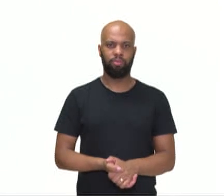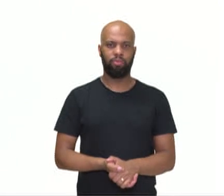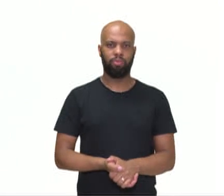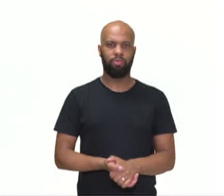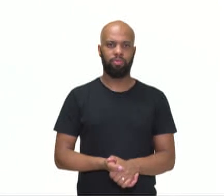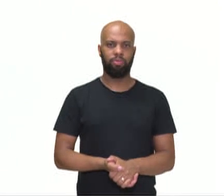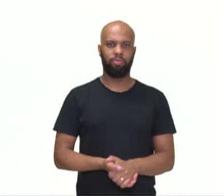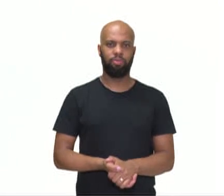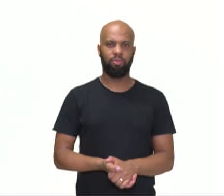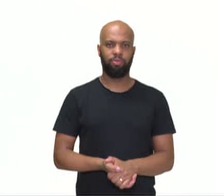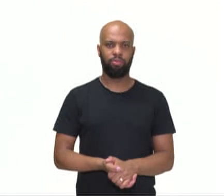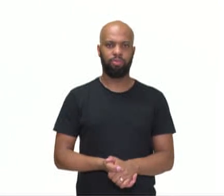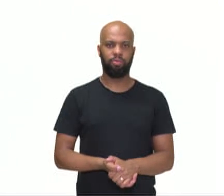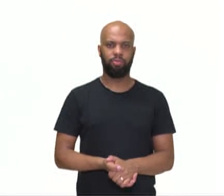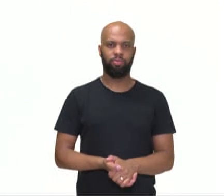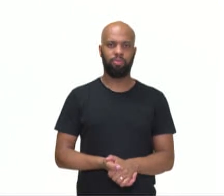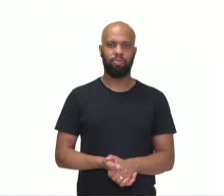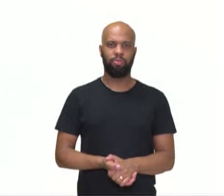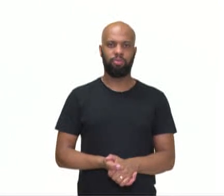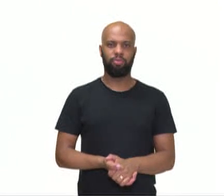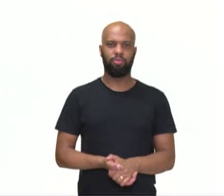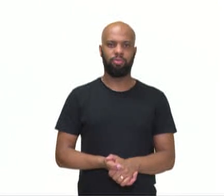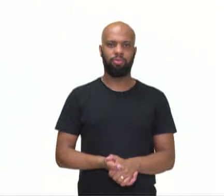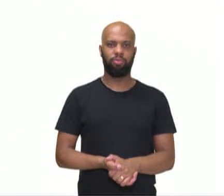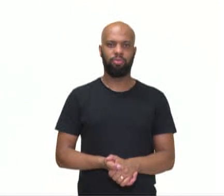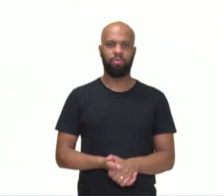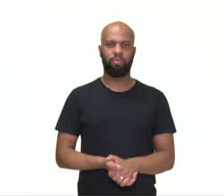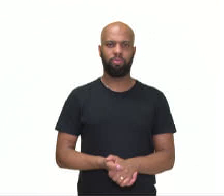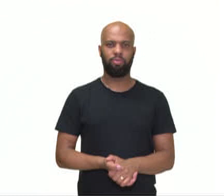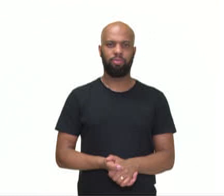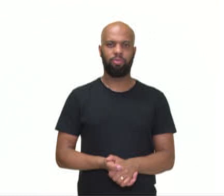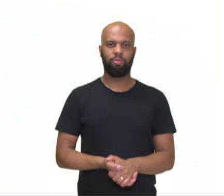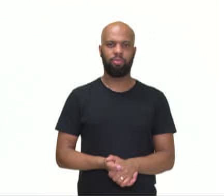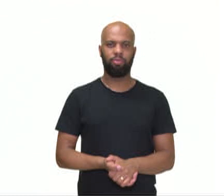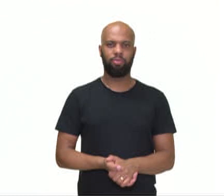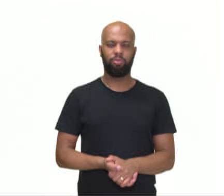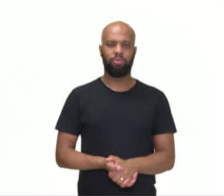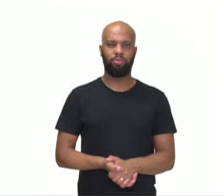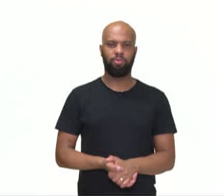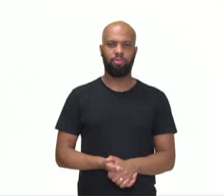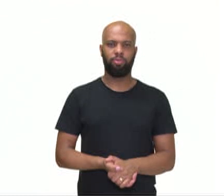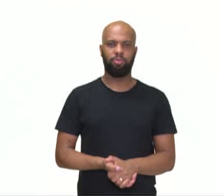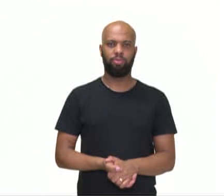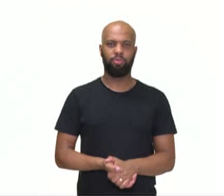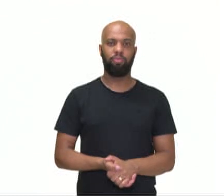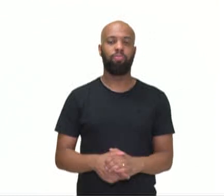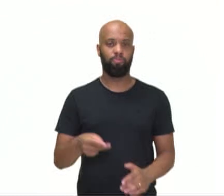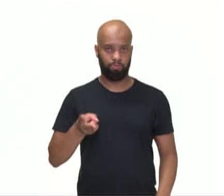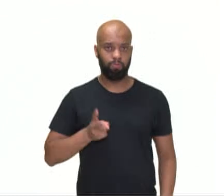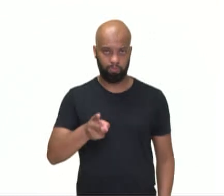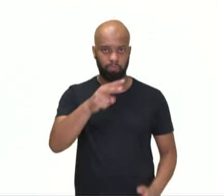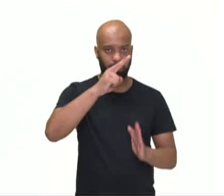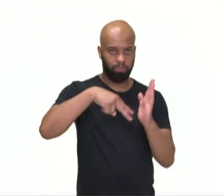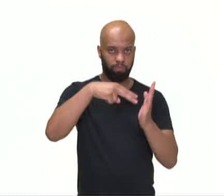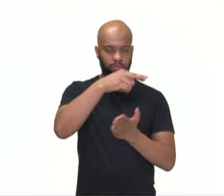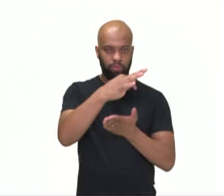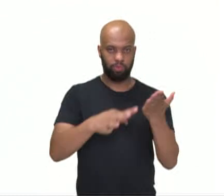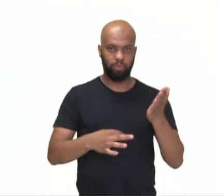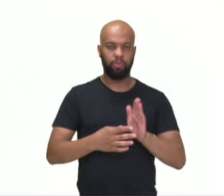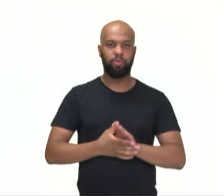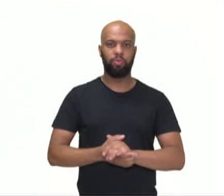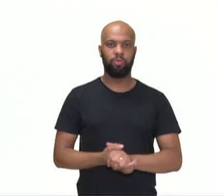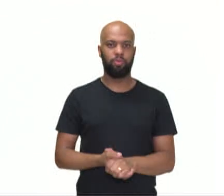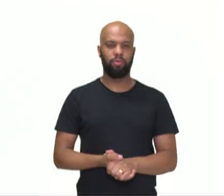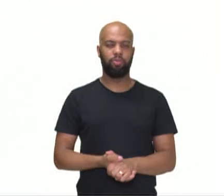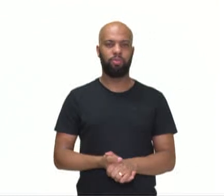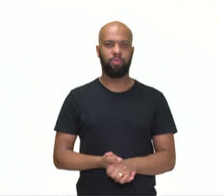to California for the first part of summer and then to Disneyland. We also look at the international